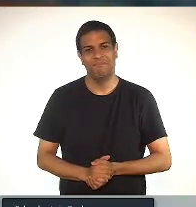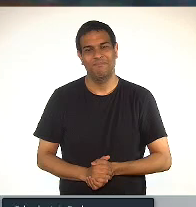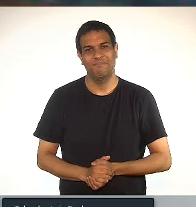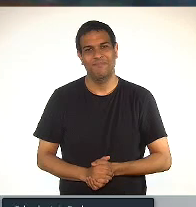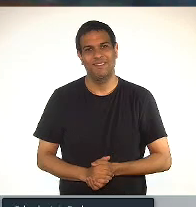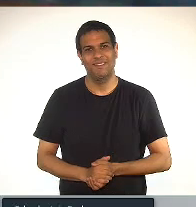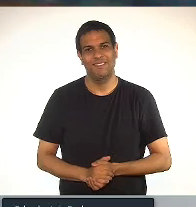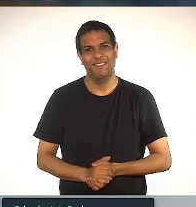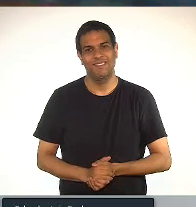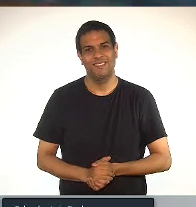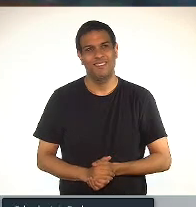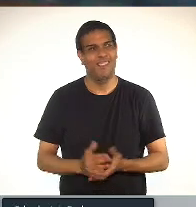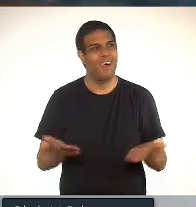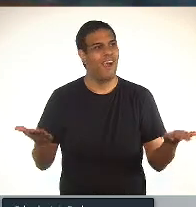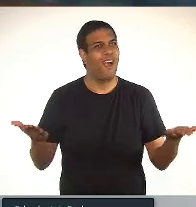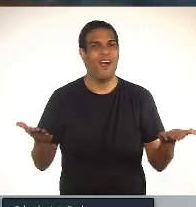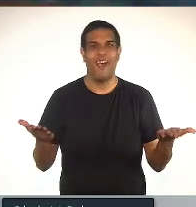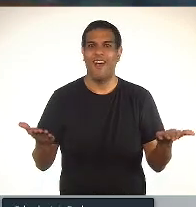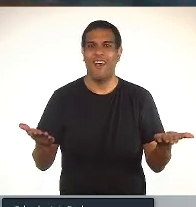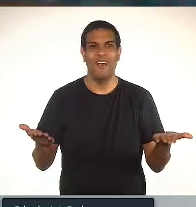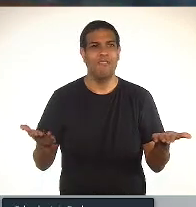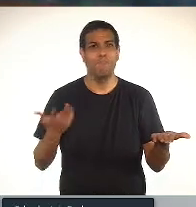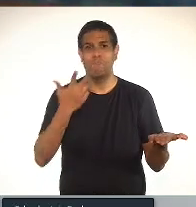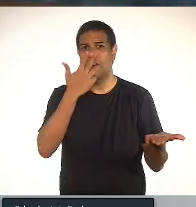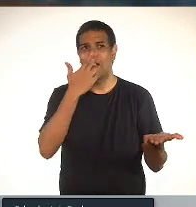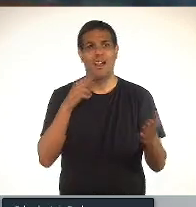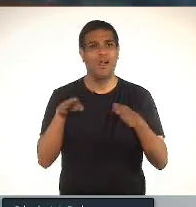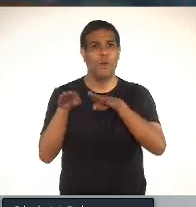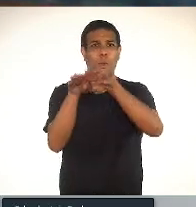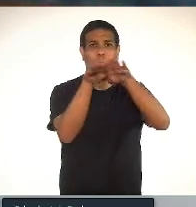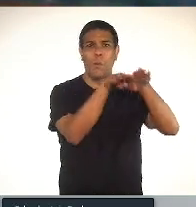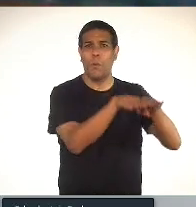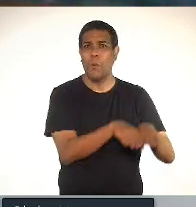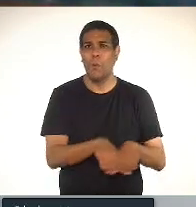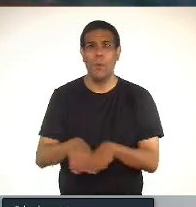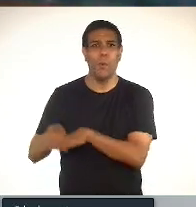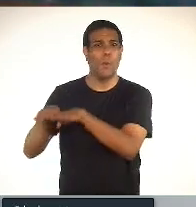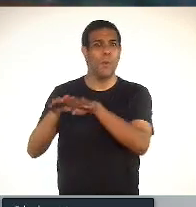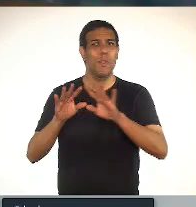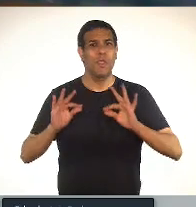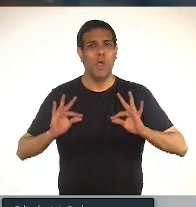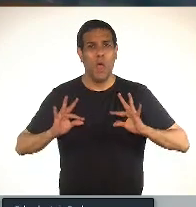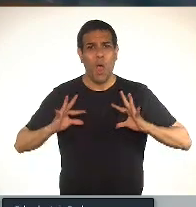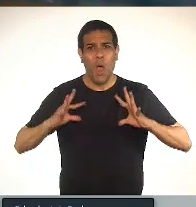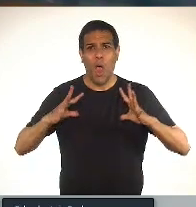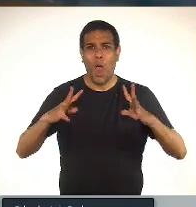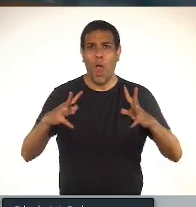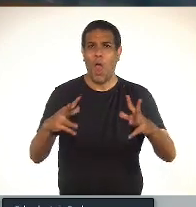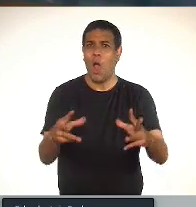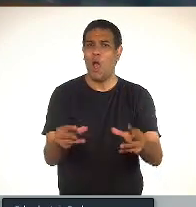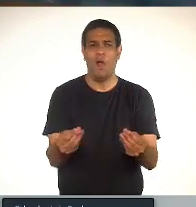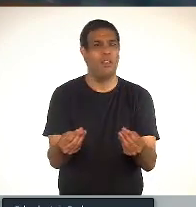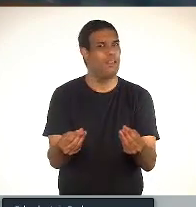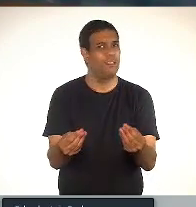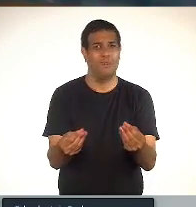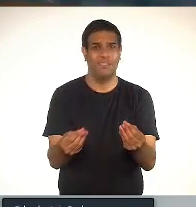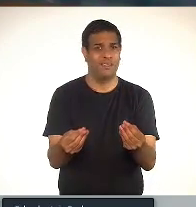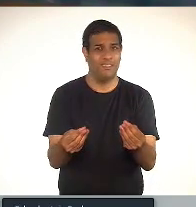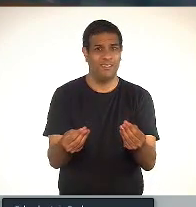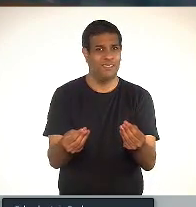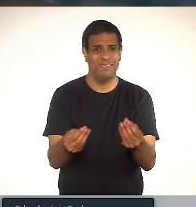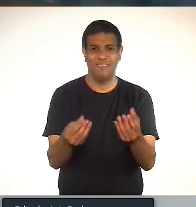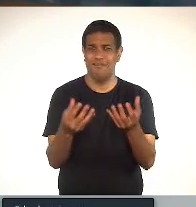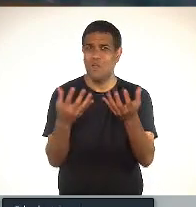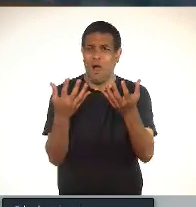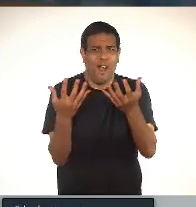Porque passou a ser quase uma unanimidade nessa cidade não tolerar mais